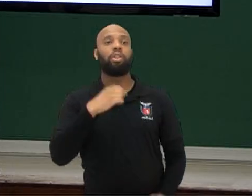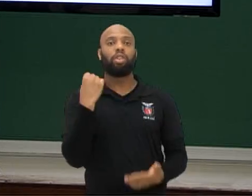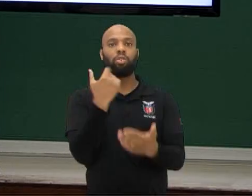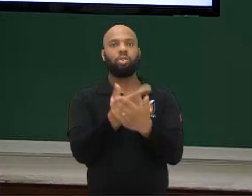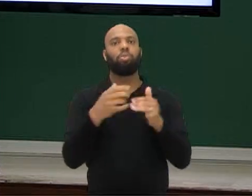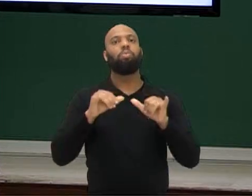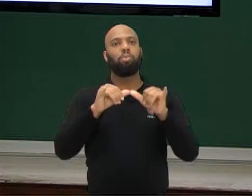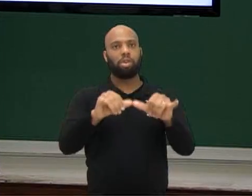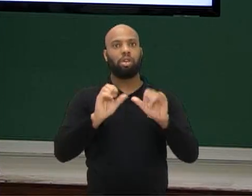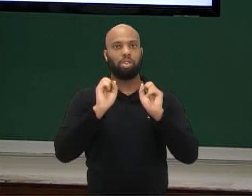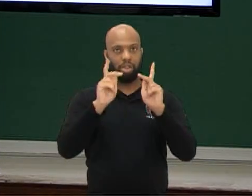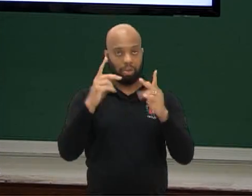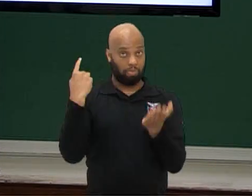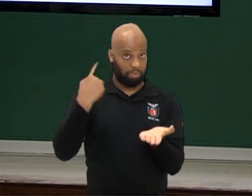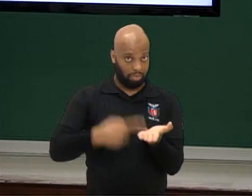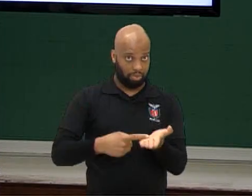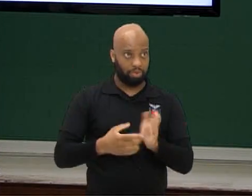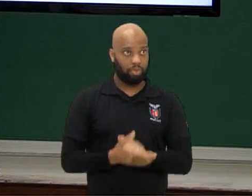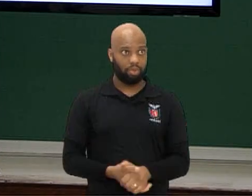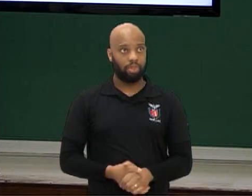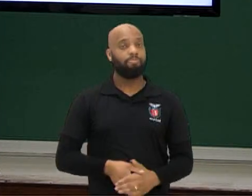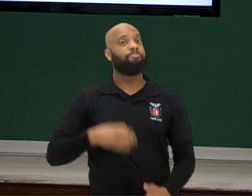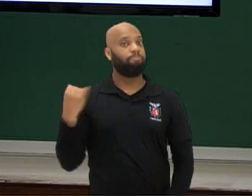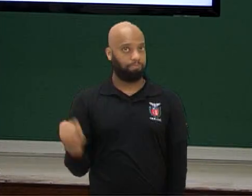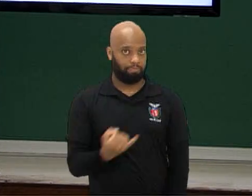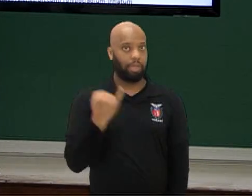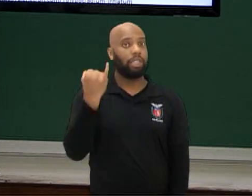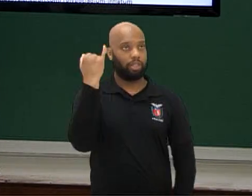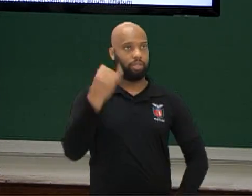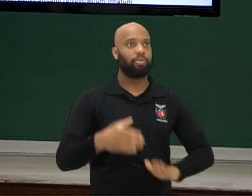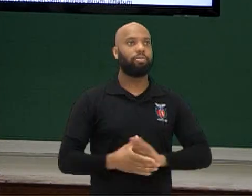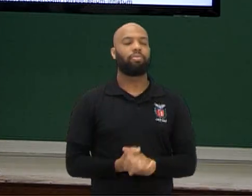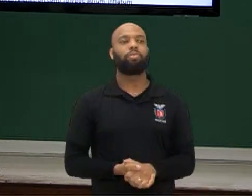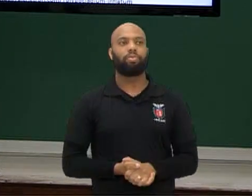no mercado, combinado? Isso é importante.